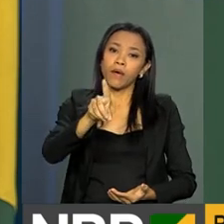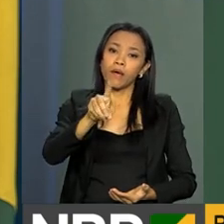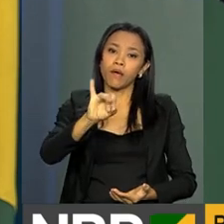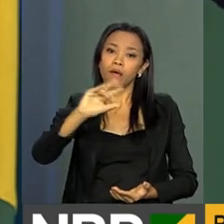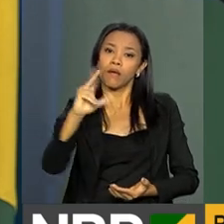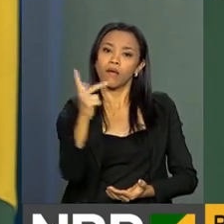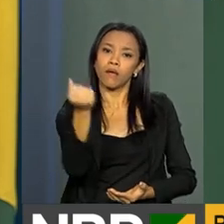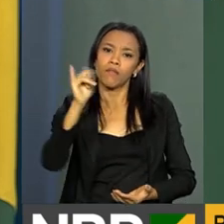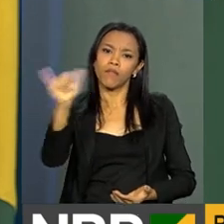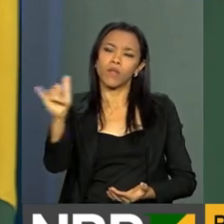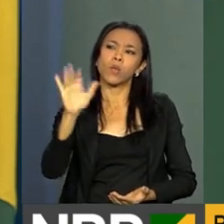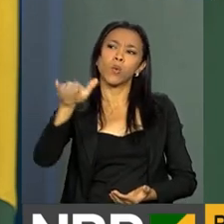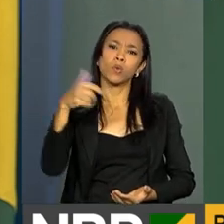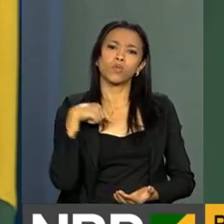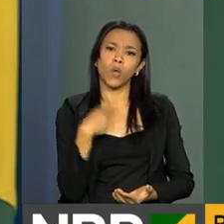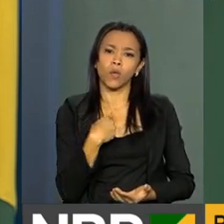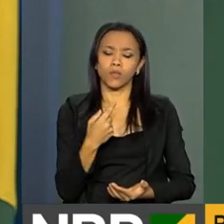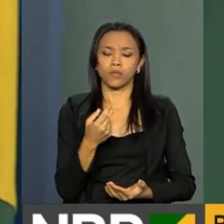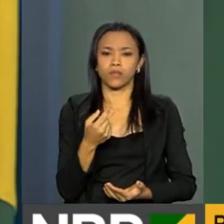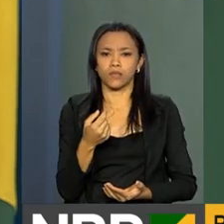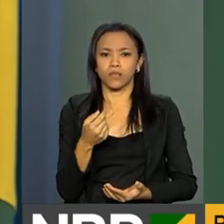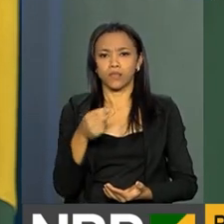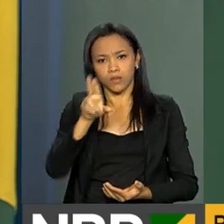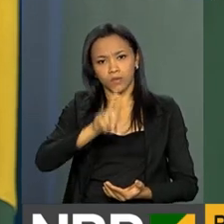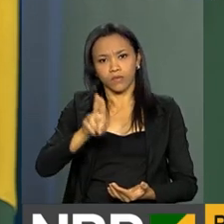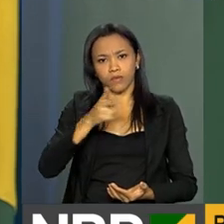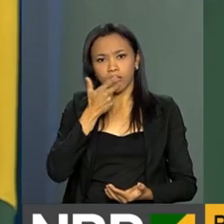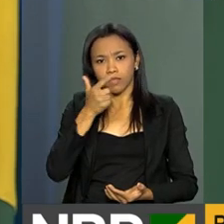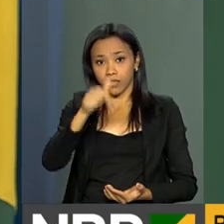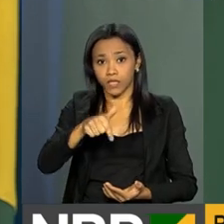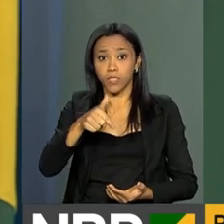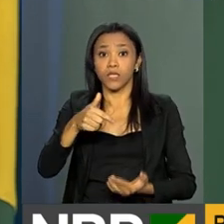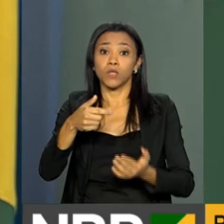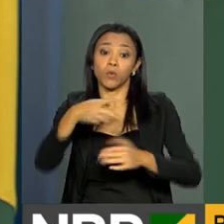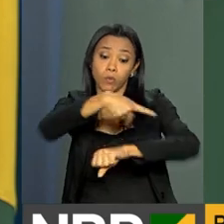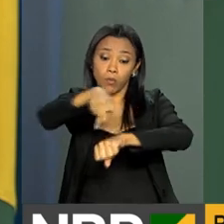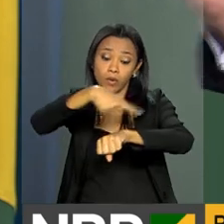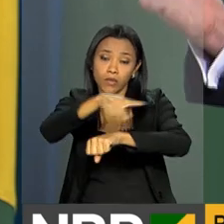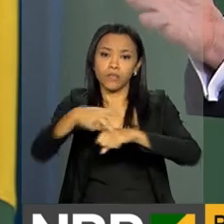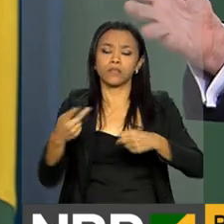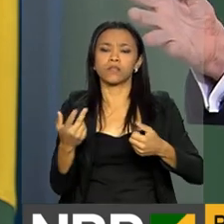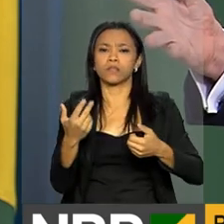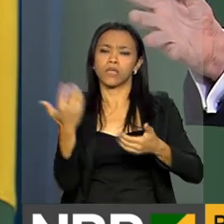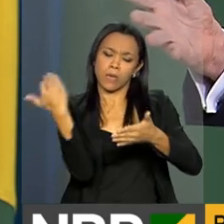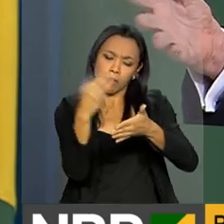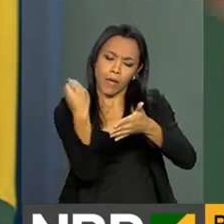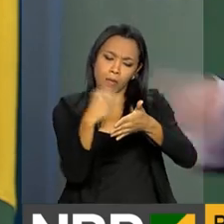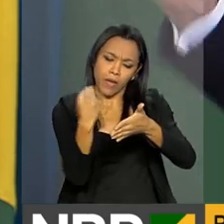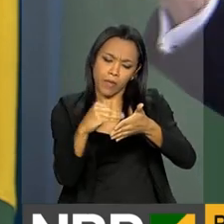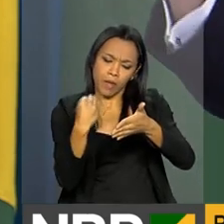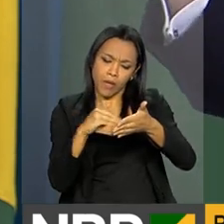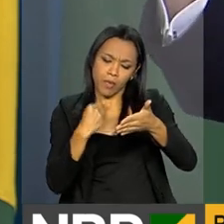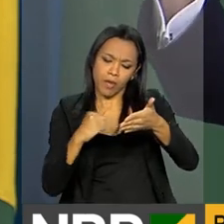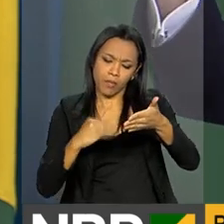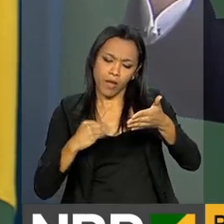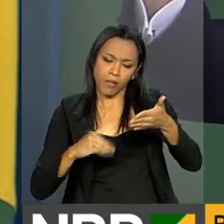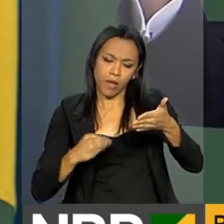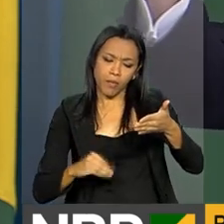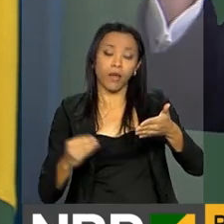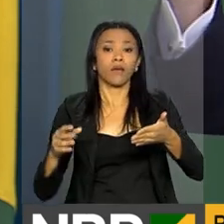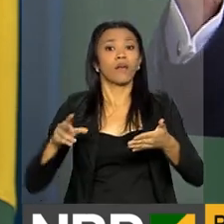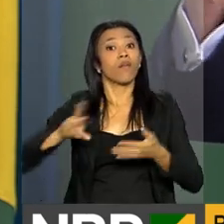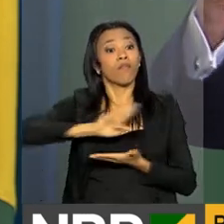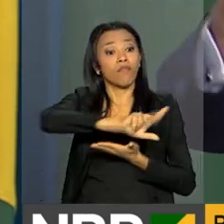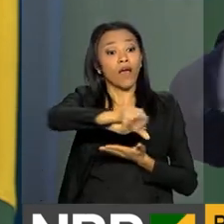essas modernidades, para usar a expressão entre aspas, né, do país, quando nós fazemos esses avanços, nós incomodamos muitos